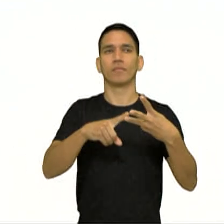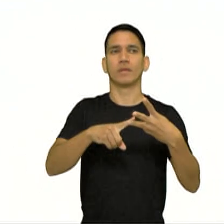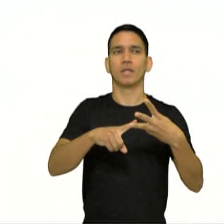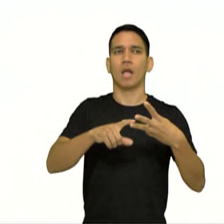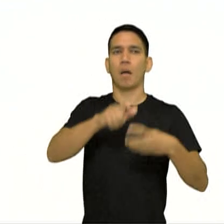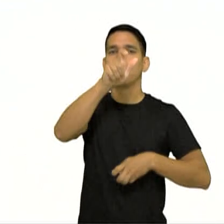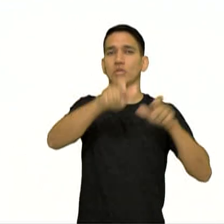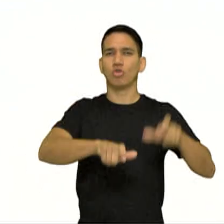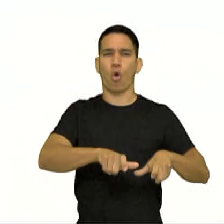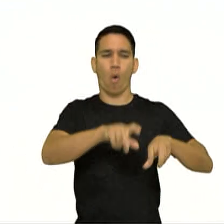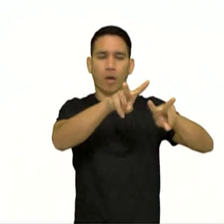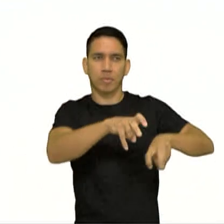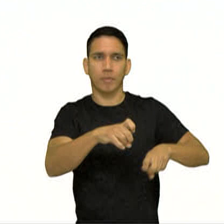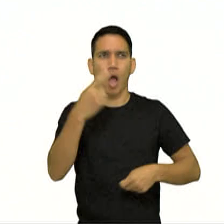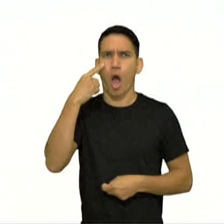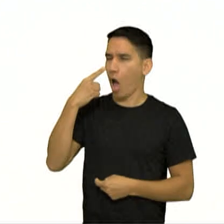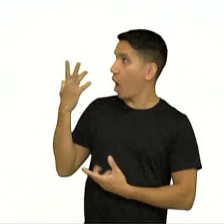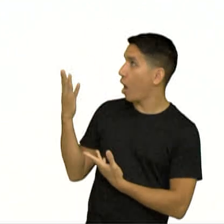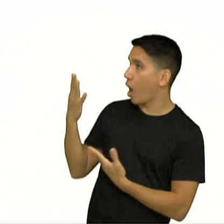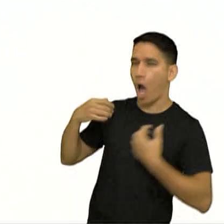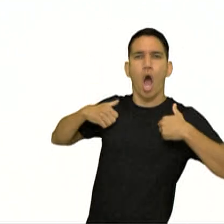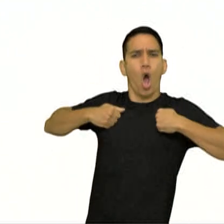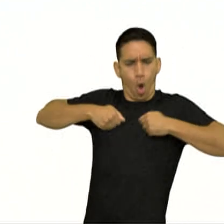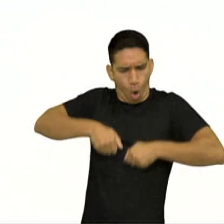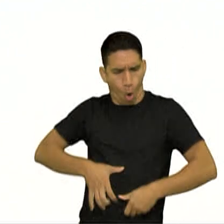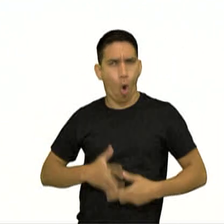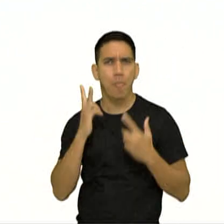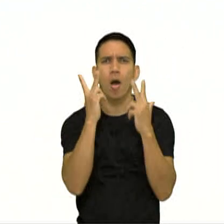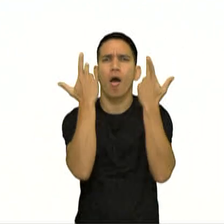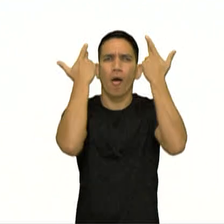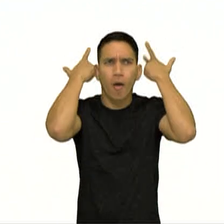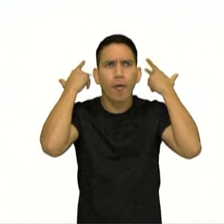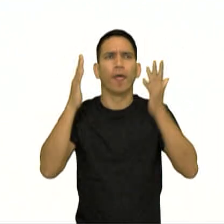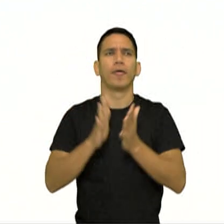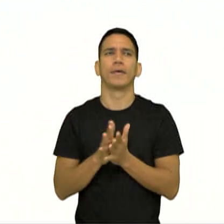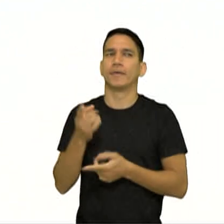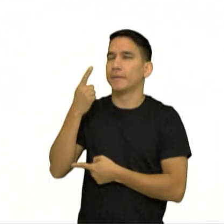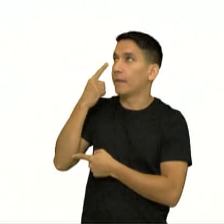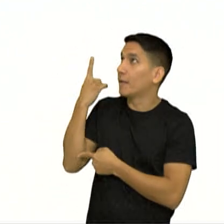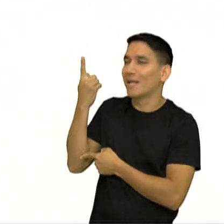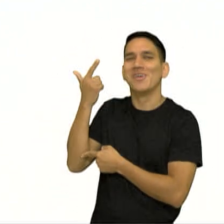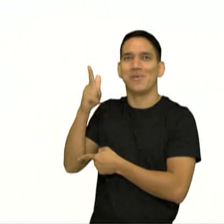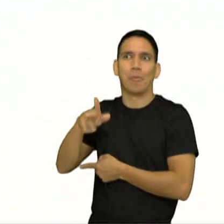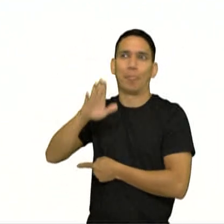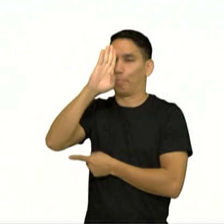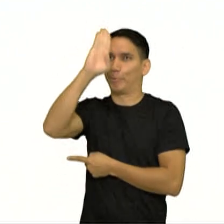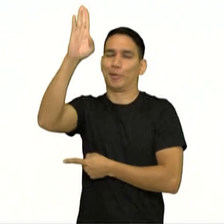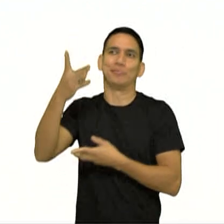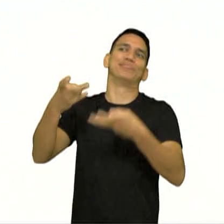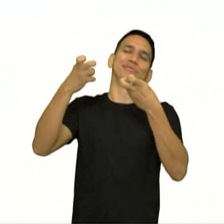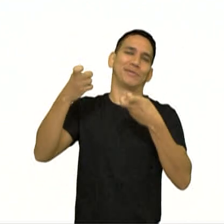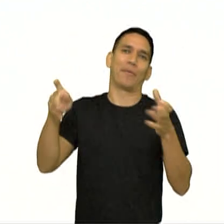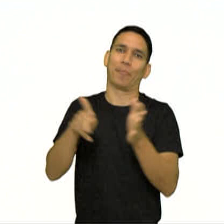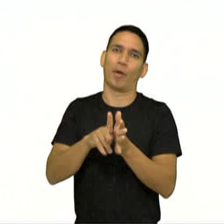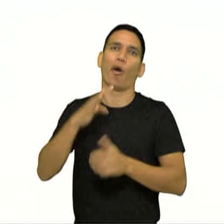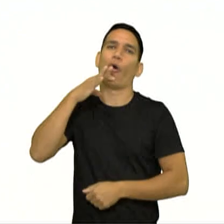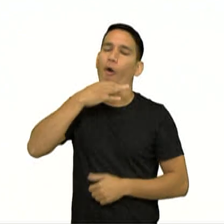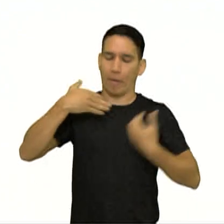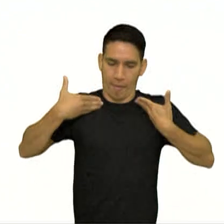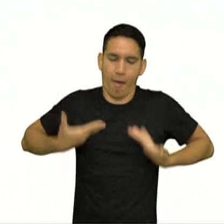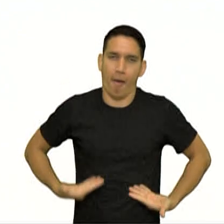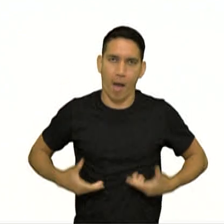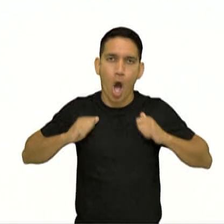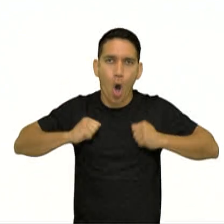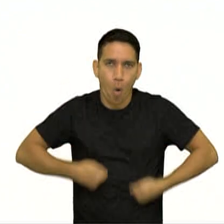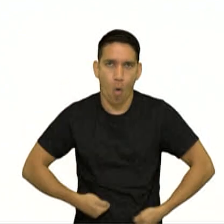ó, a roupa do clero, o corte de cabelo, né? O guerreiro é o que mais dá pra gente perceber, né? Pela roupa, pela vestimenta.